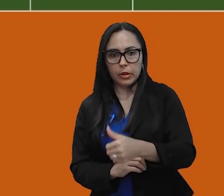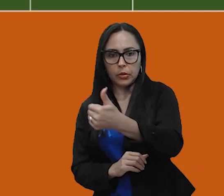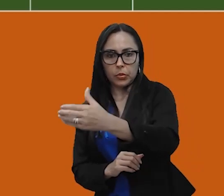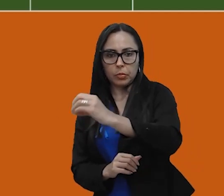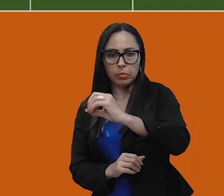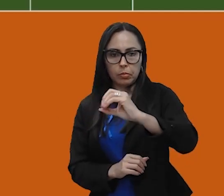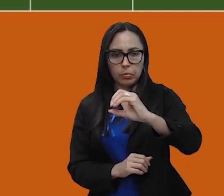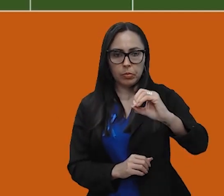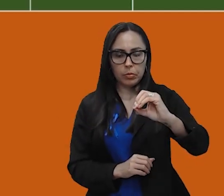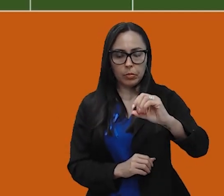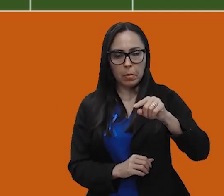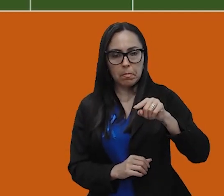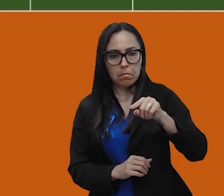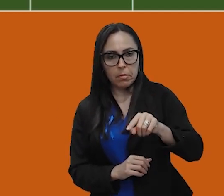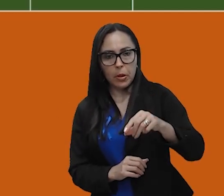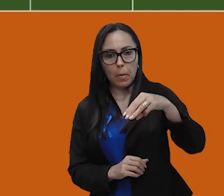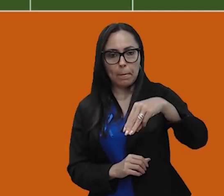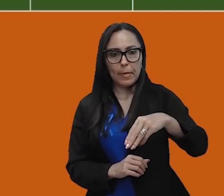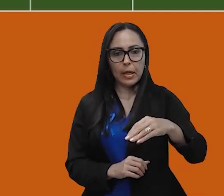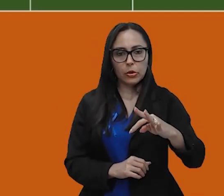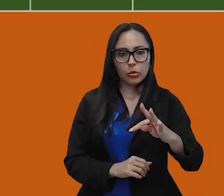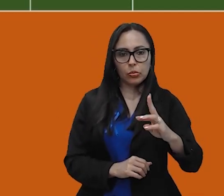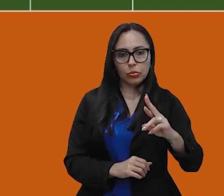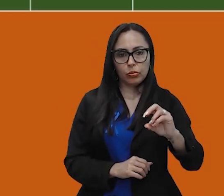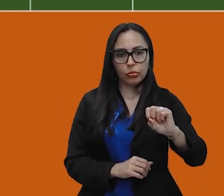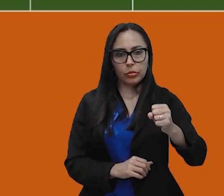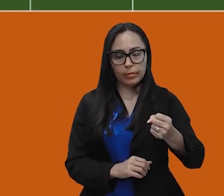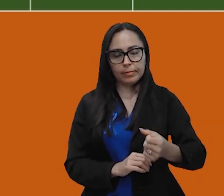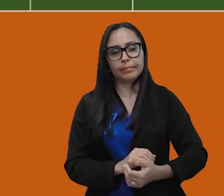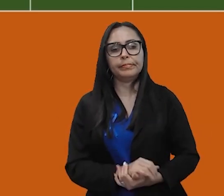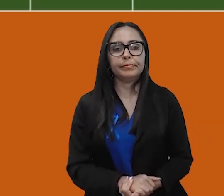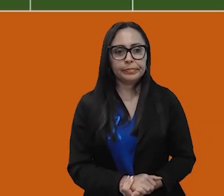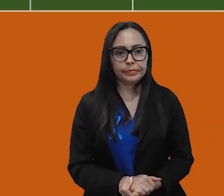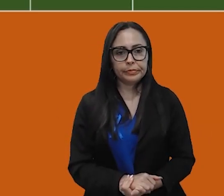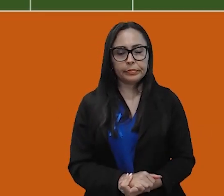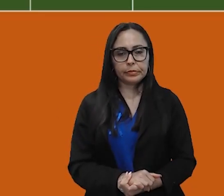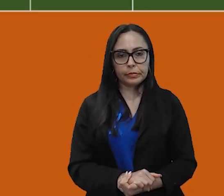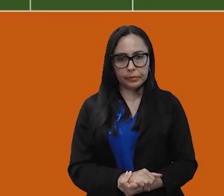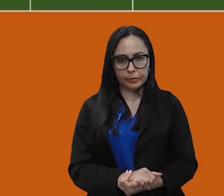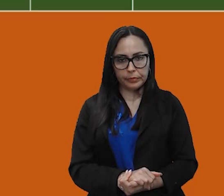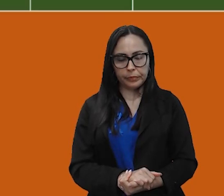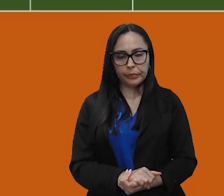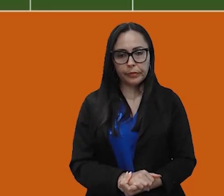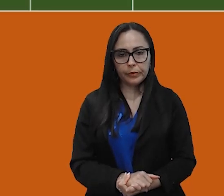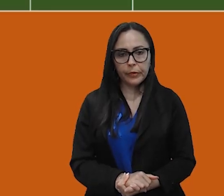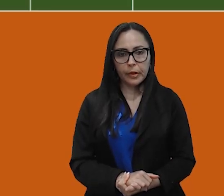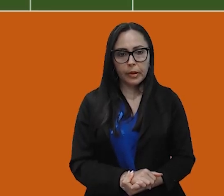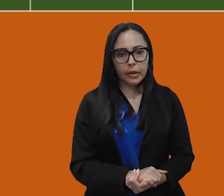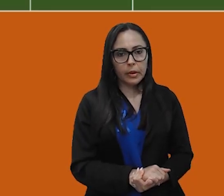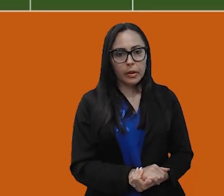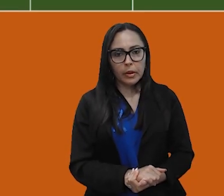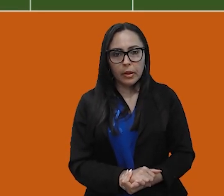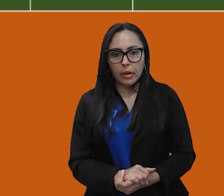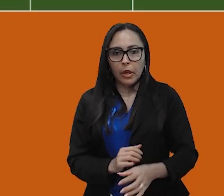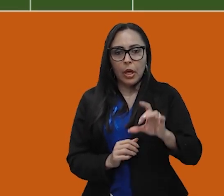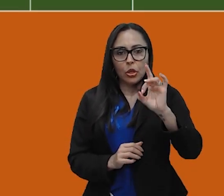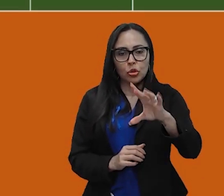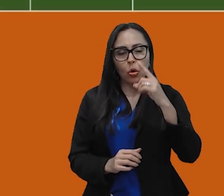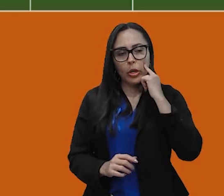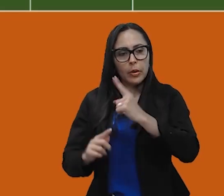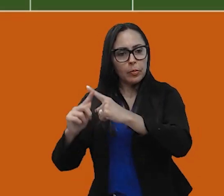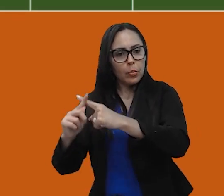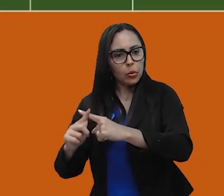metros. Então, na escala de transformação do metro para seus múltiplos, é só ir